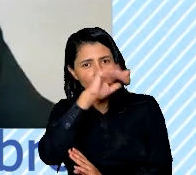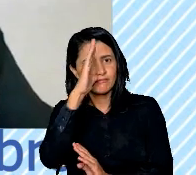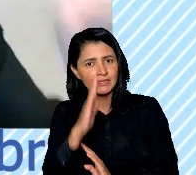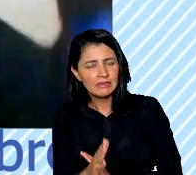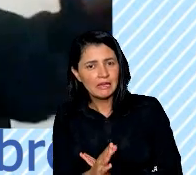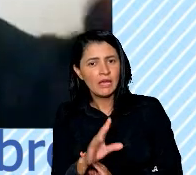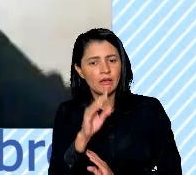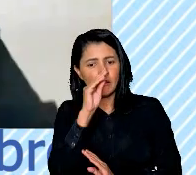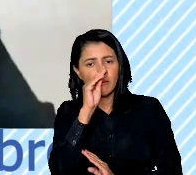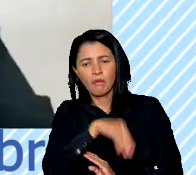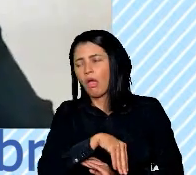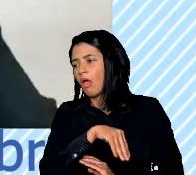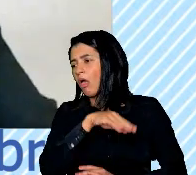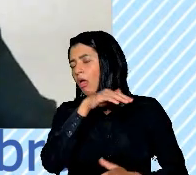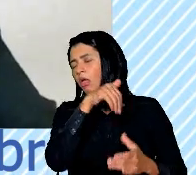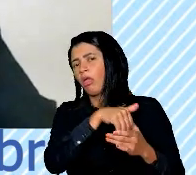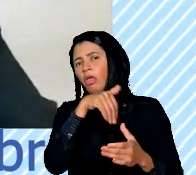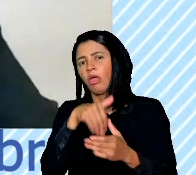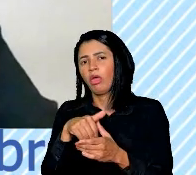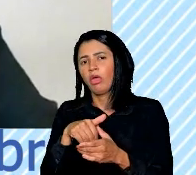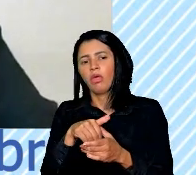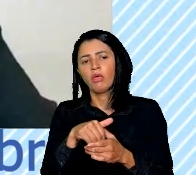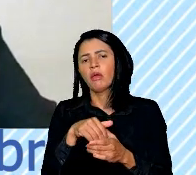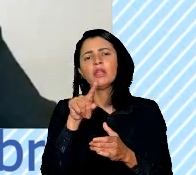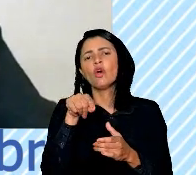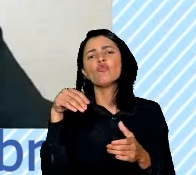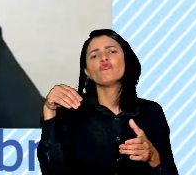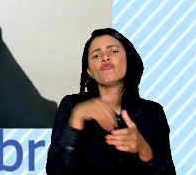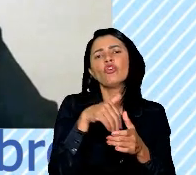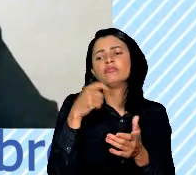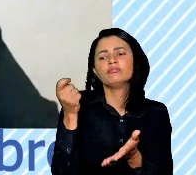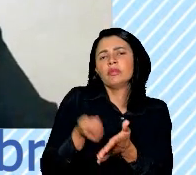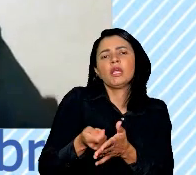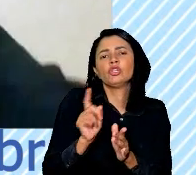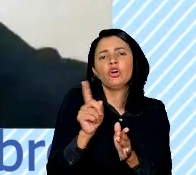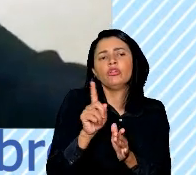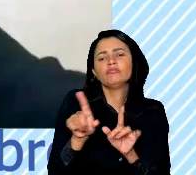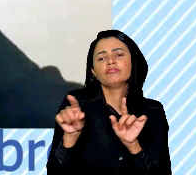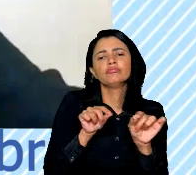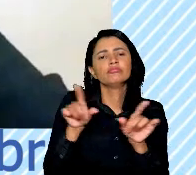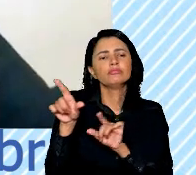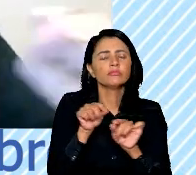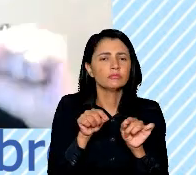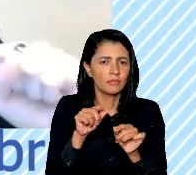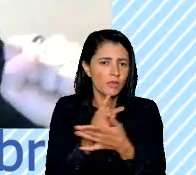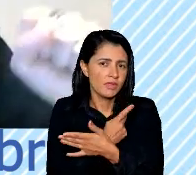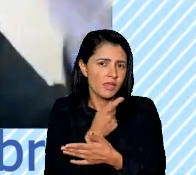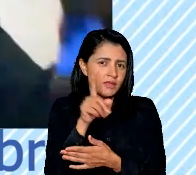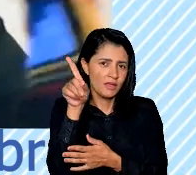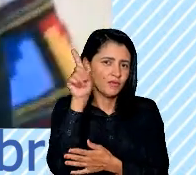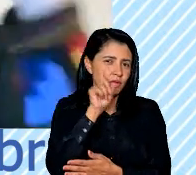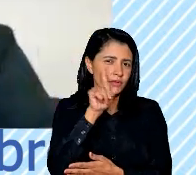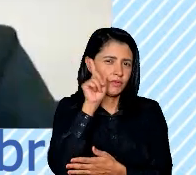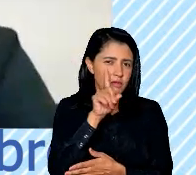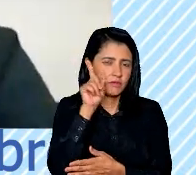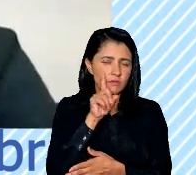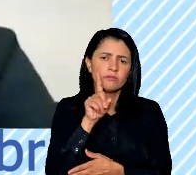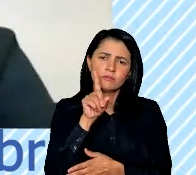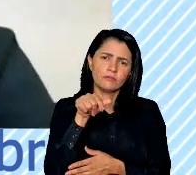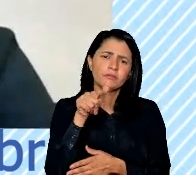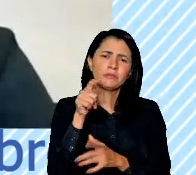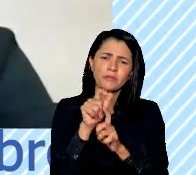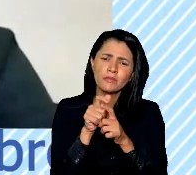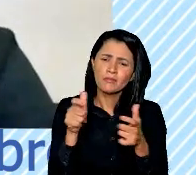desistimos de votar, digamos que o voto não seja mais obrigatório, seja facultativo, como acontece, por exemplo, nos Estados Unidos. Se